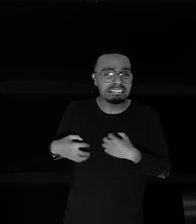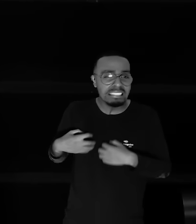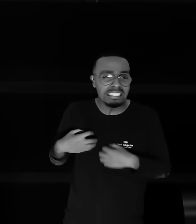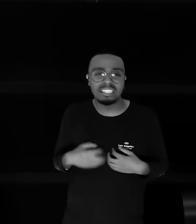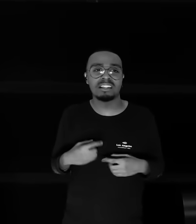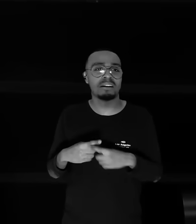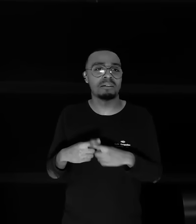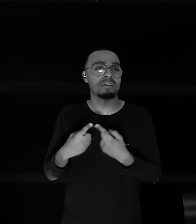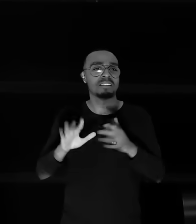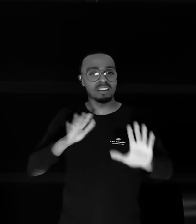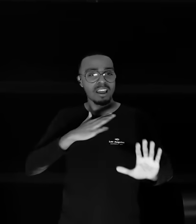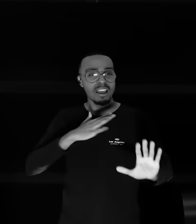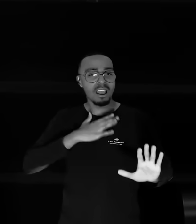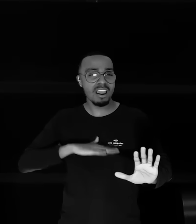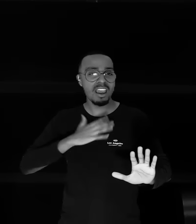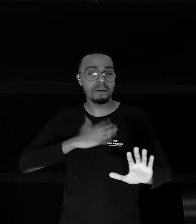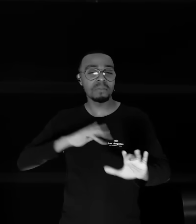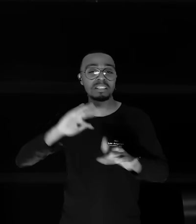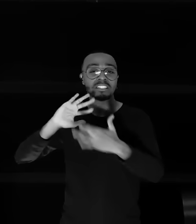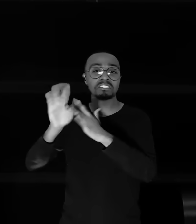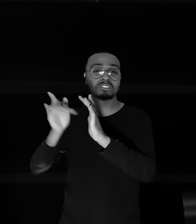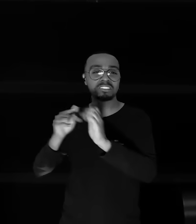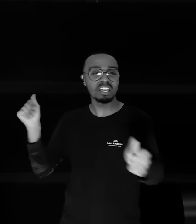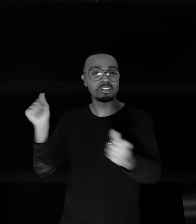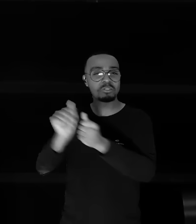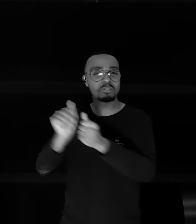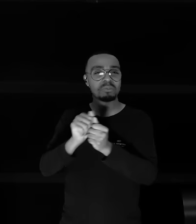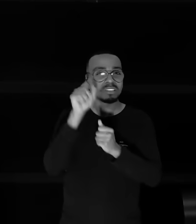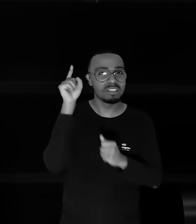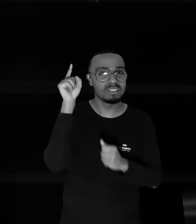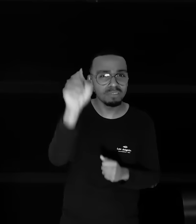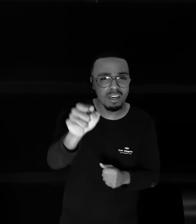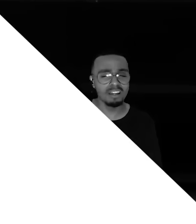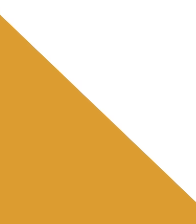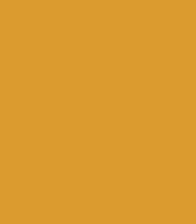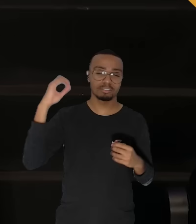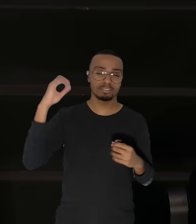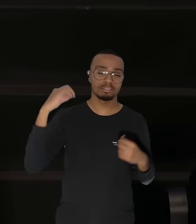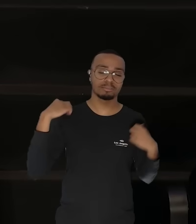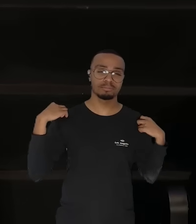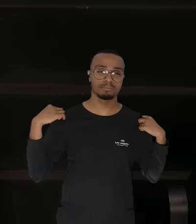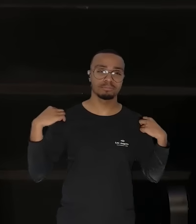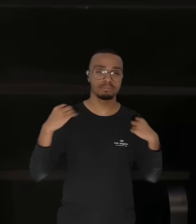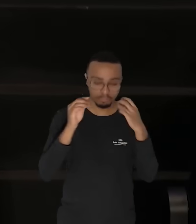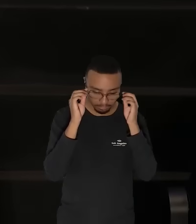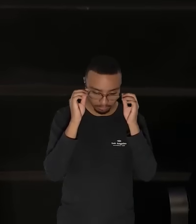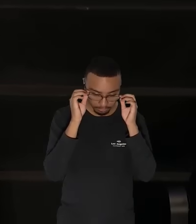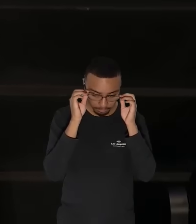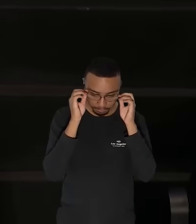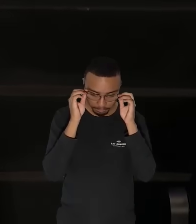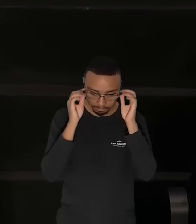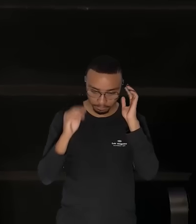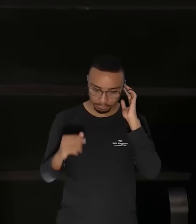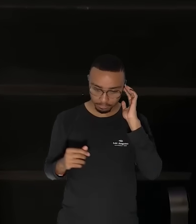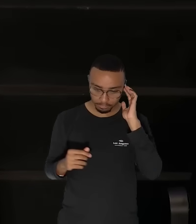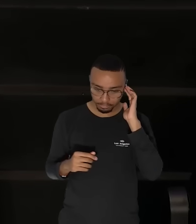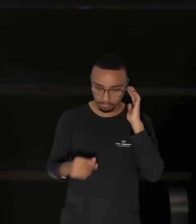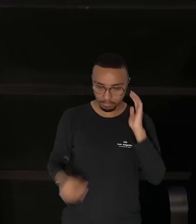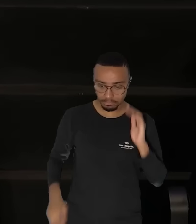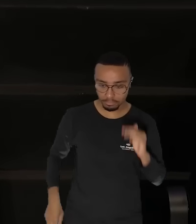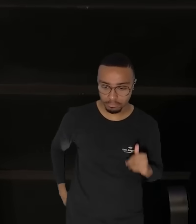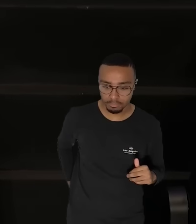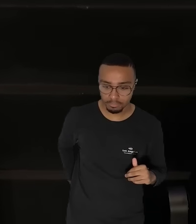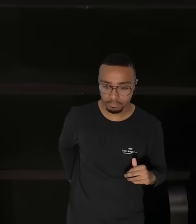não nega a minha presença na sua vida. Eu quero que você, por gentileza, abra a sua